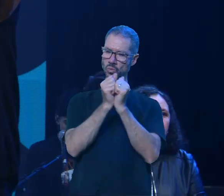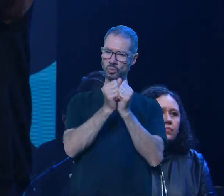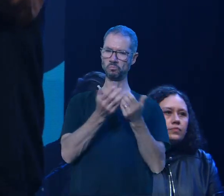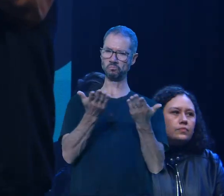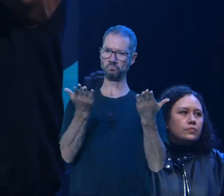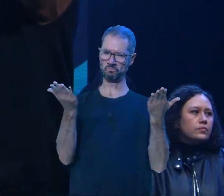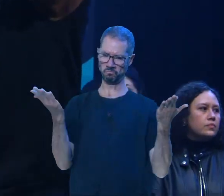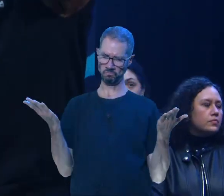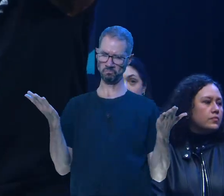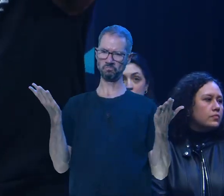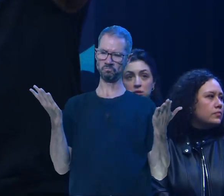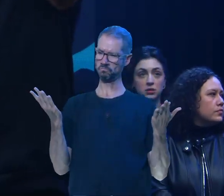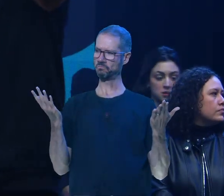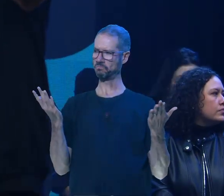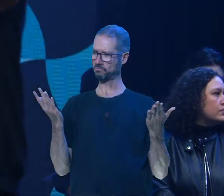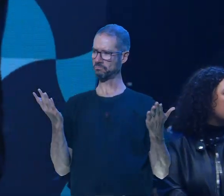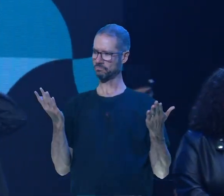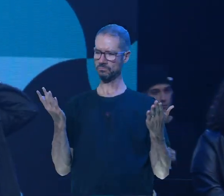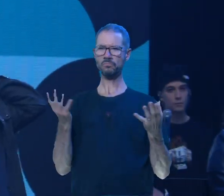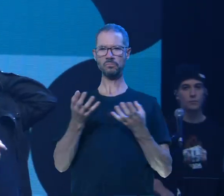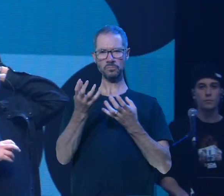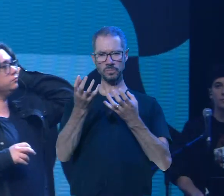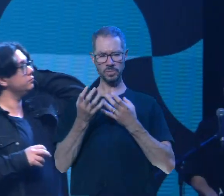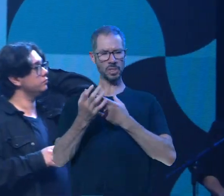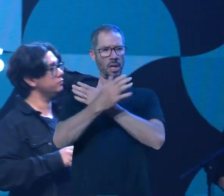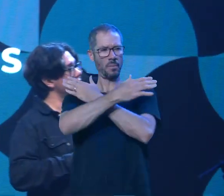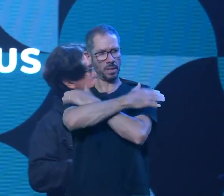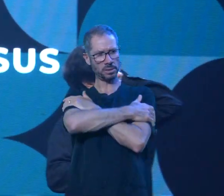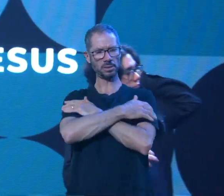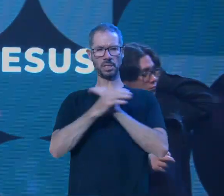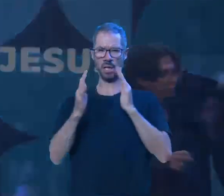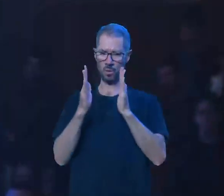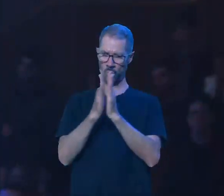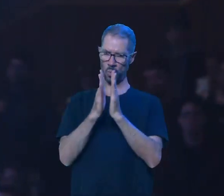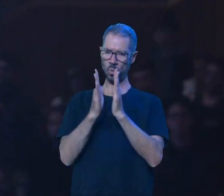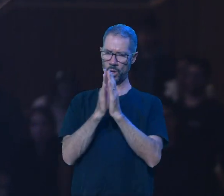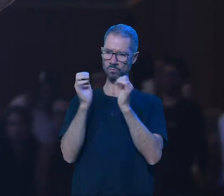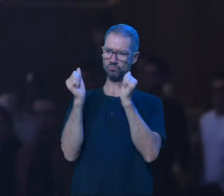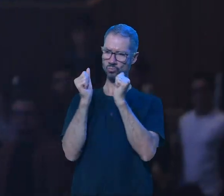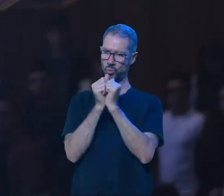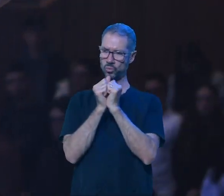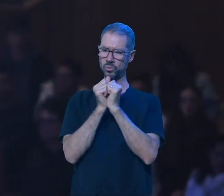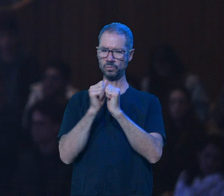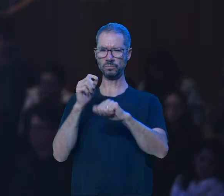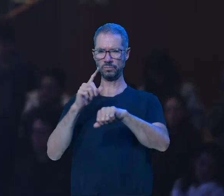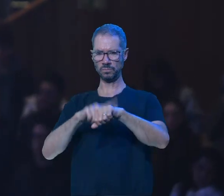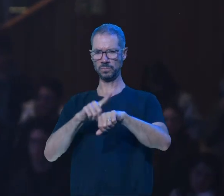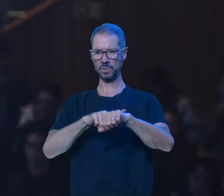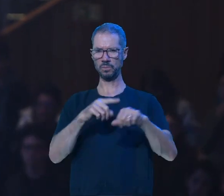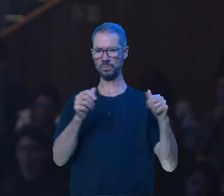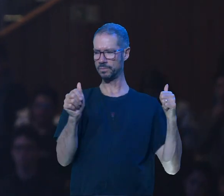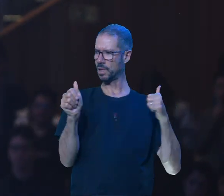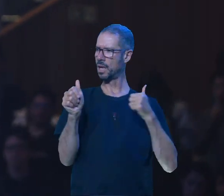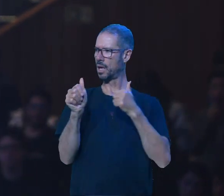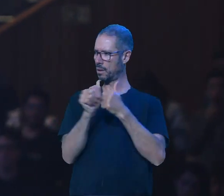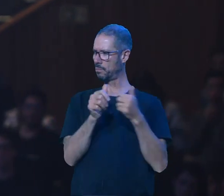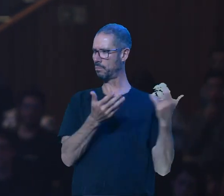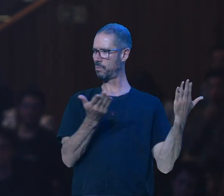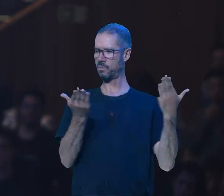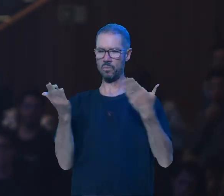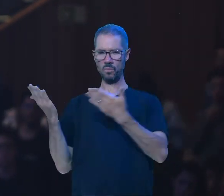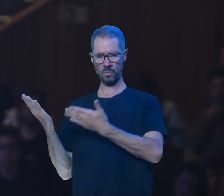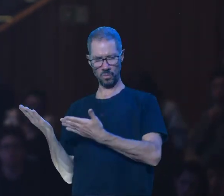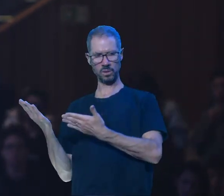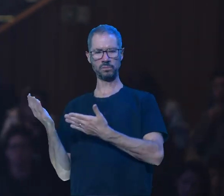Pode encontrar uma das pessoas aqui. A gente quer poder te abraçar, orar com você nesse tempo, te ajudar. Pode chegar mais pertinho aqui. Pode vir. Tem mais gente